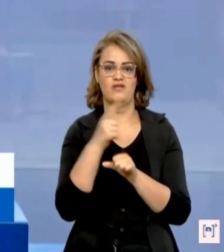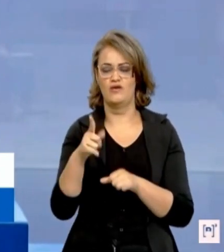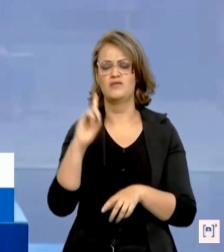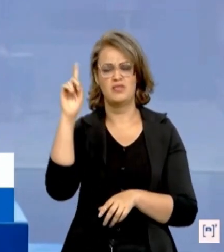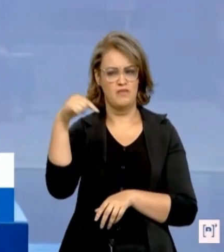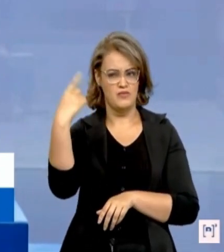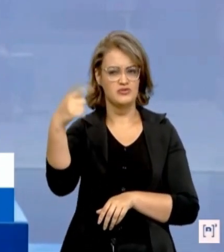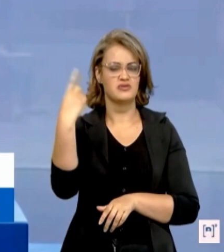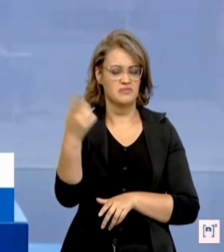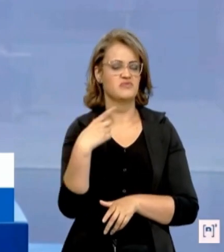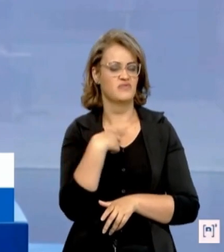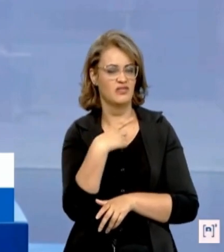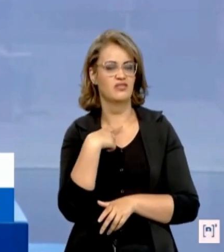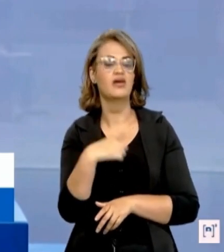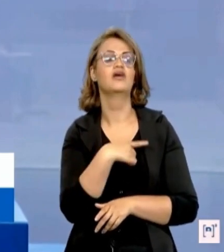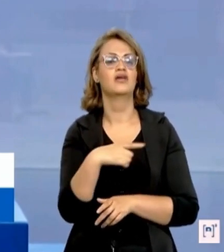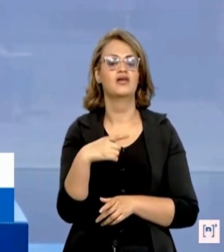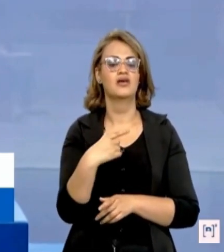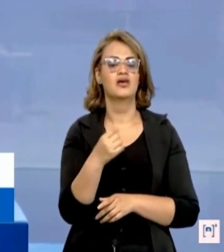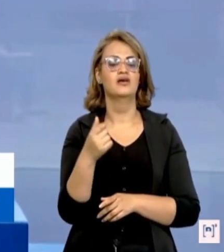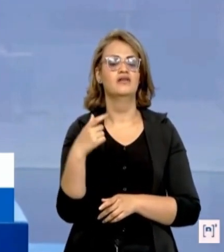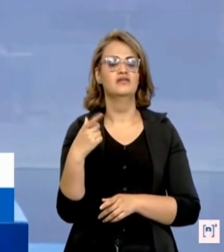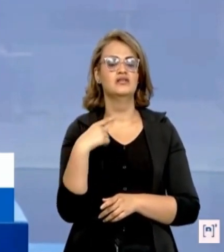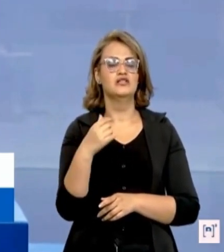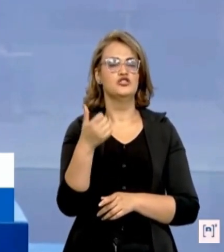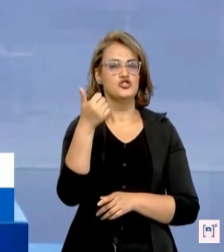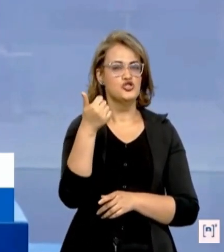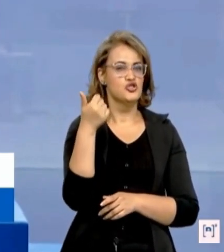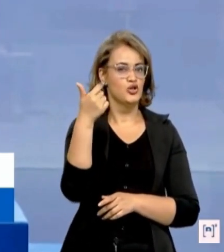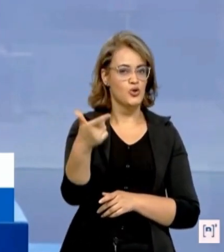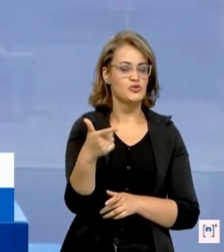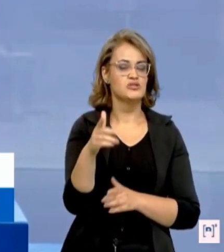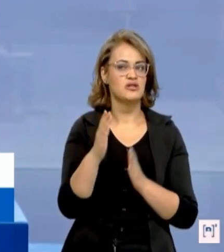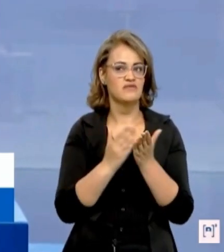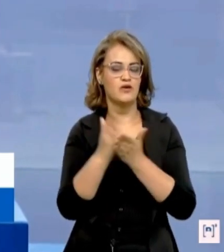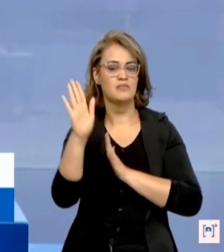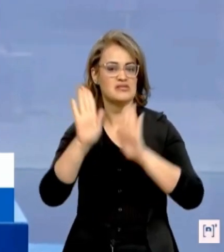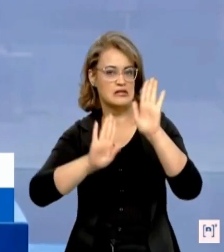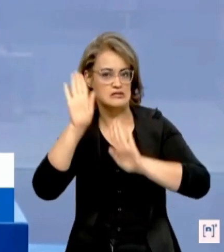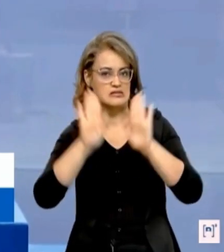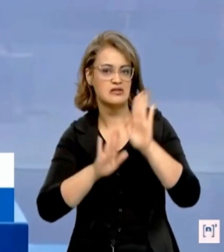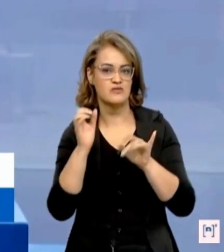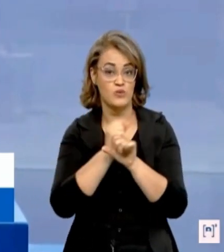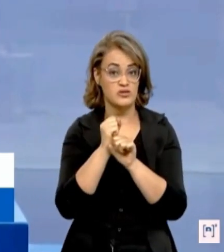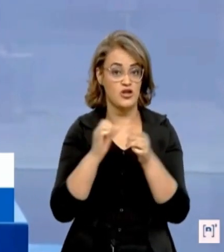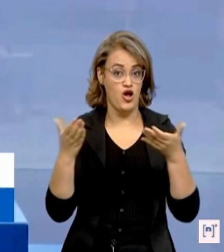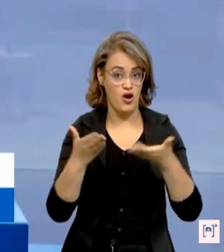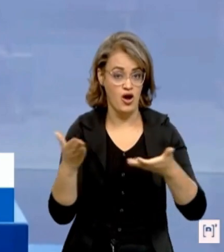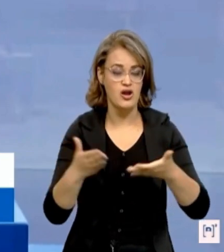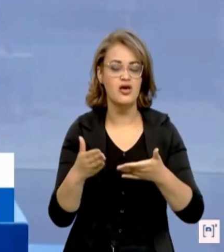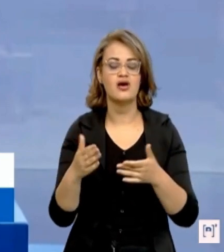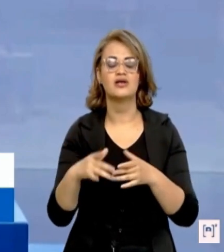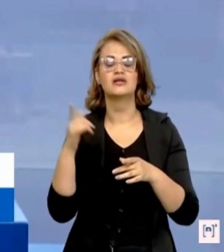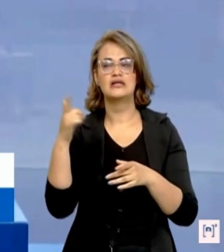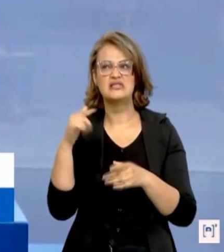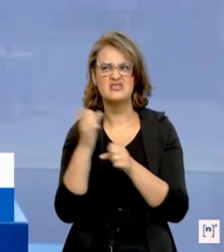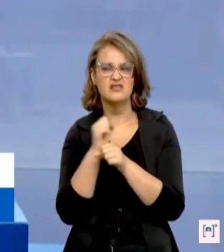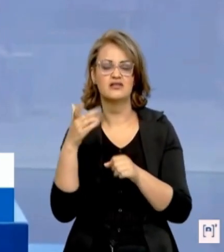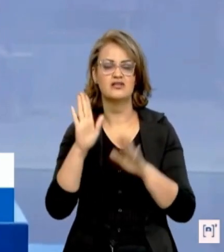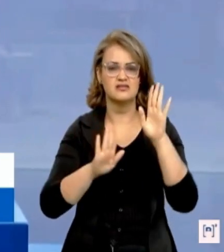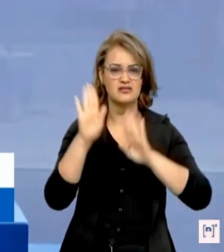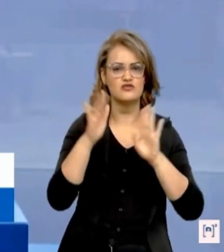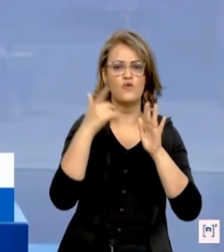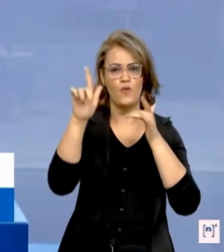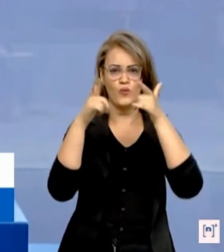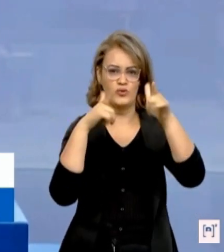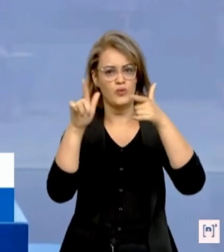rodadas, né? Temos mais 12 terminais a serem licitados esse ano. Esse ano também temos licitação de concessão, a